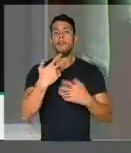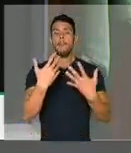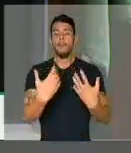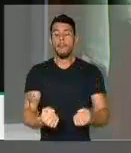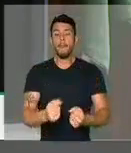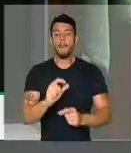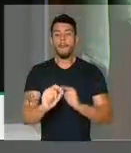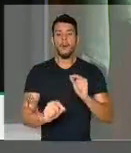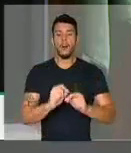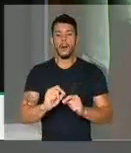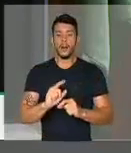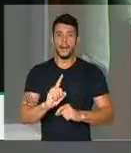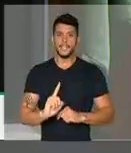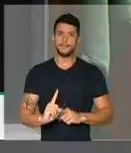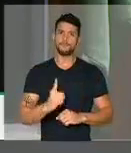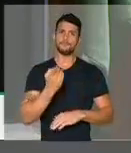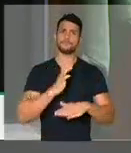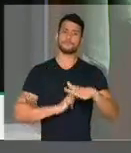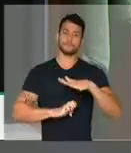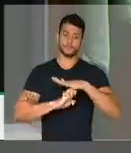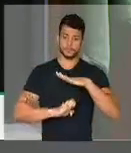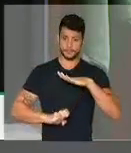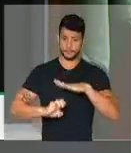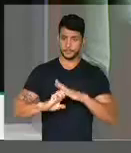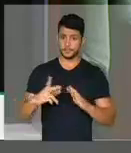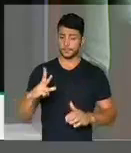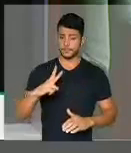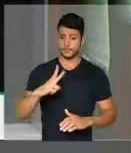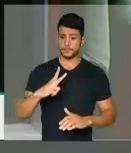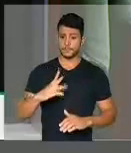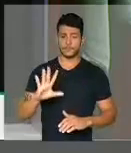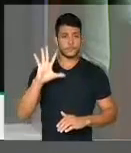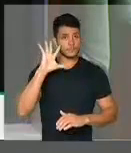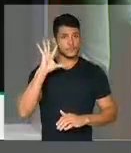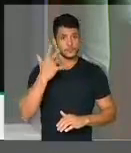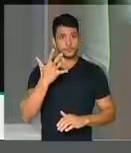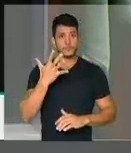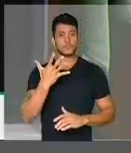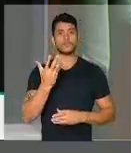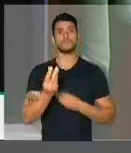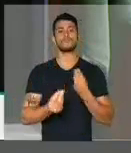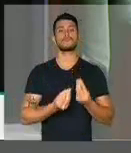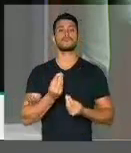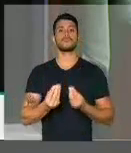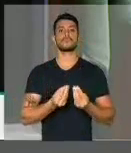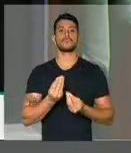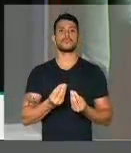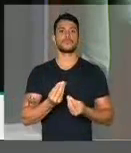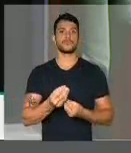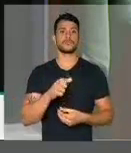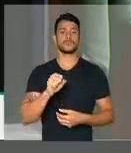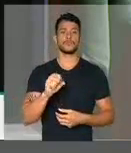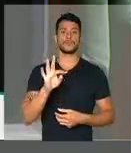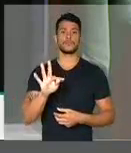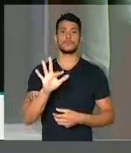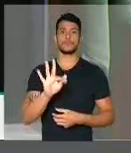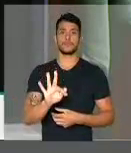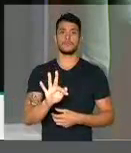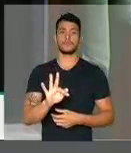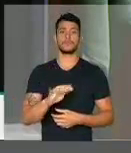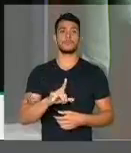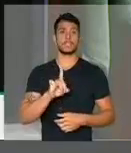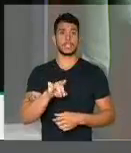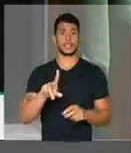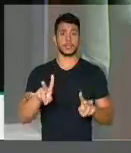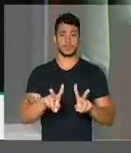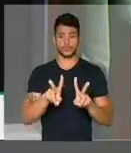que uma empresa privada determine os rumos do Supremo Tribunal Federal em temas que são